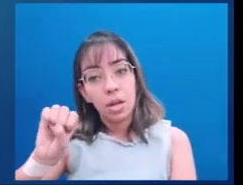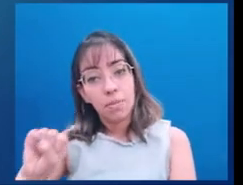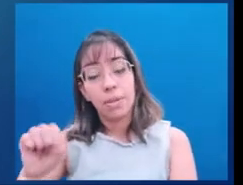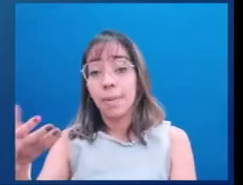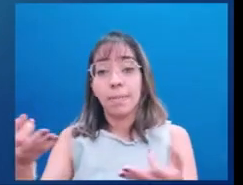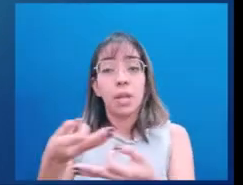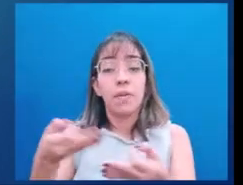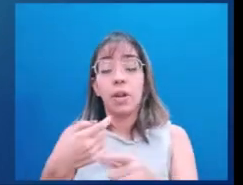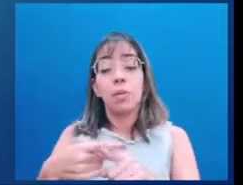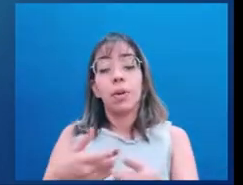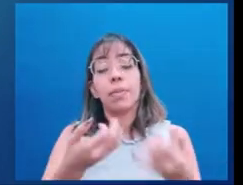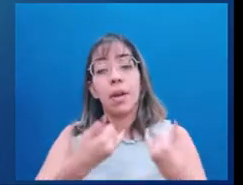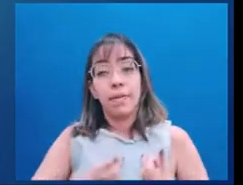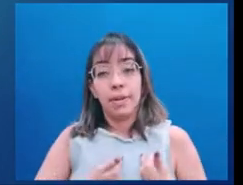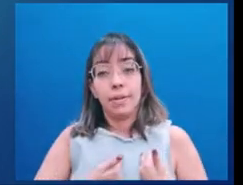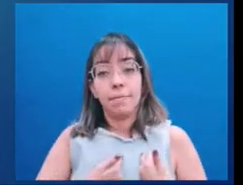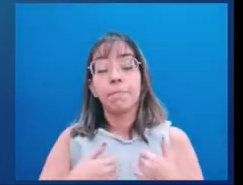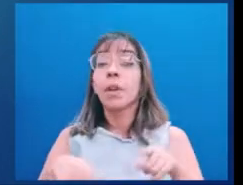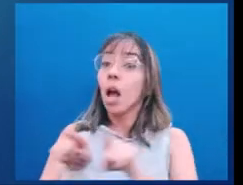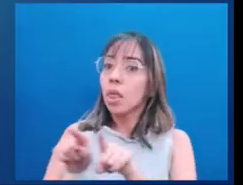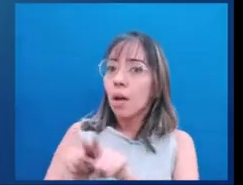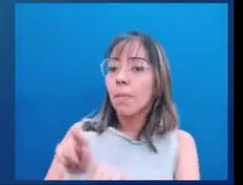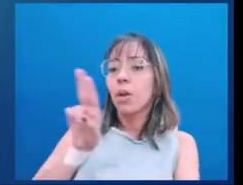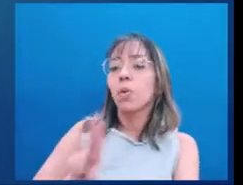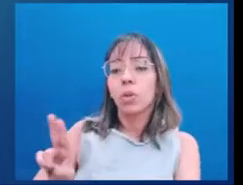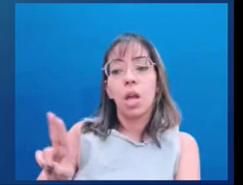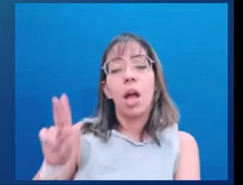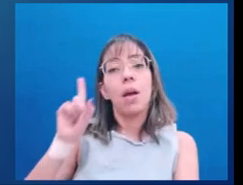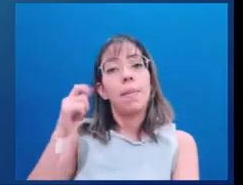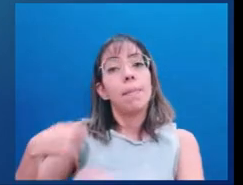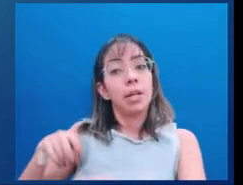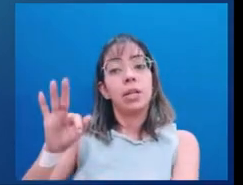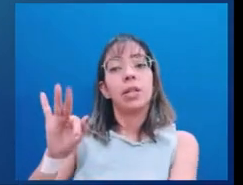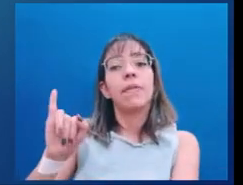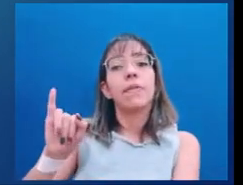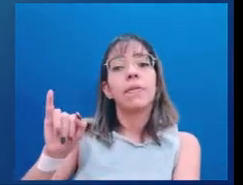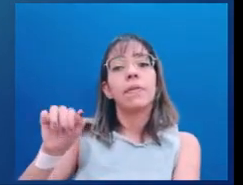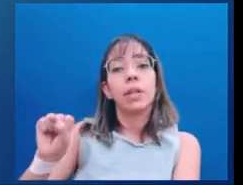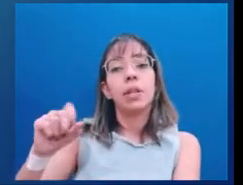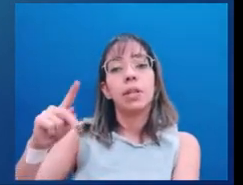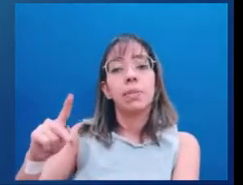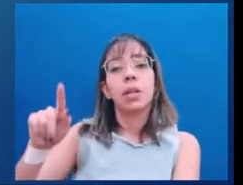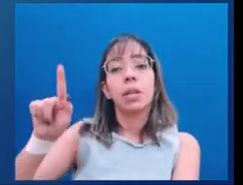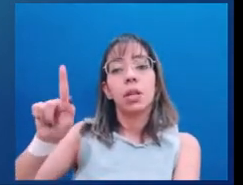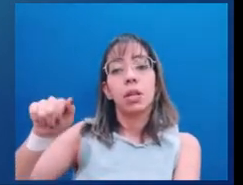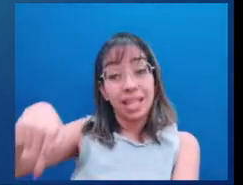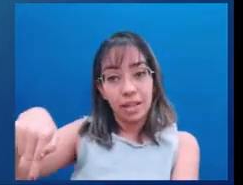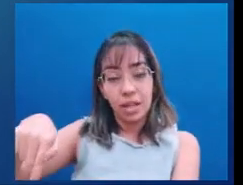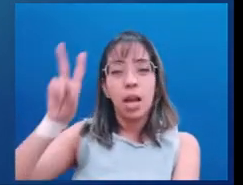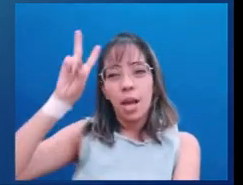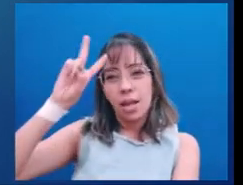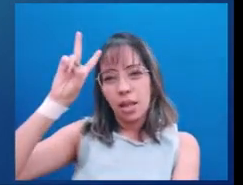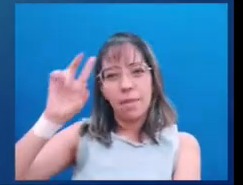lógico que eu vou me aprofundar na informação desse produto através da FISP, que a gente já viu em aulas anteriores, Ficha